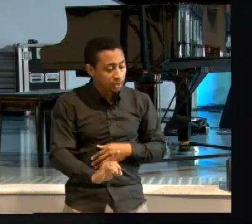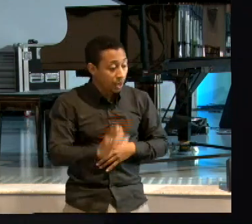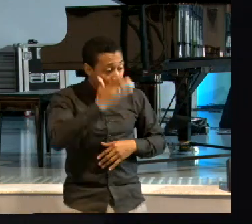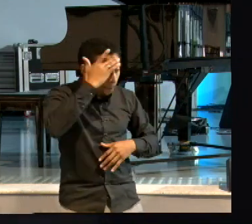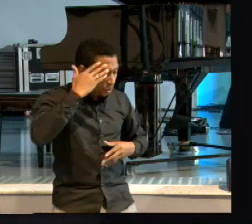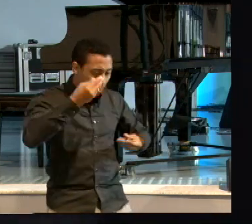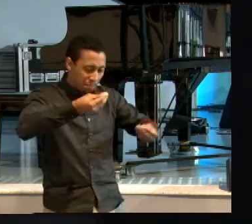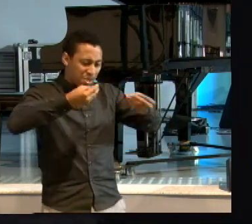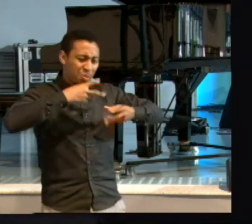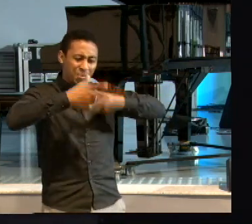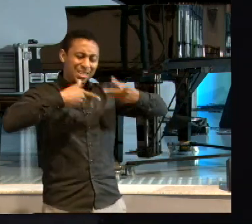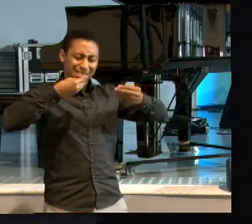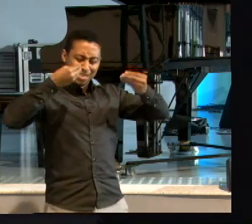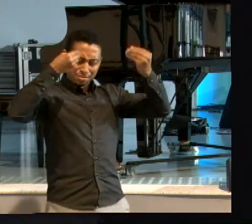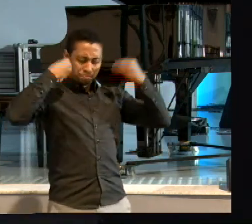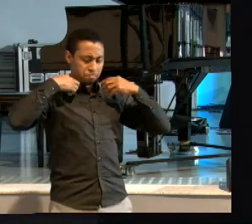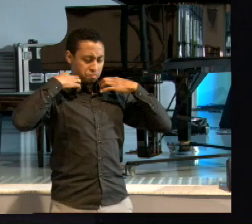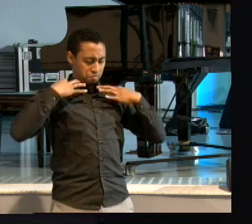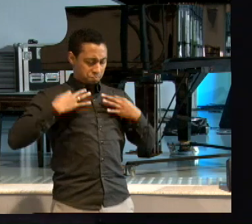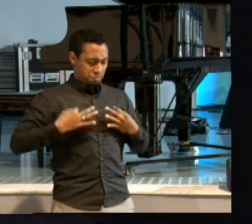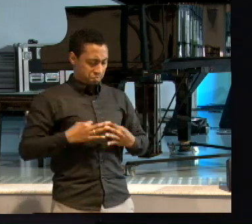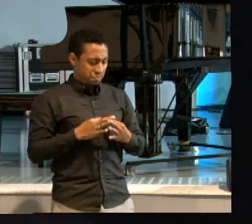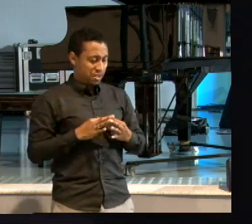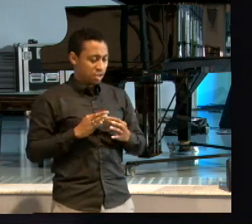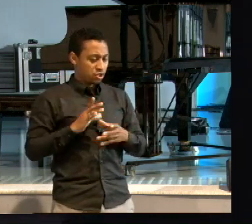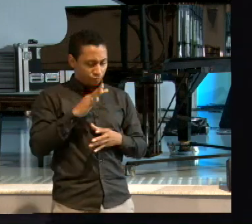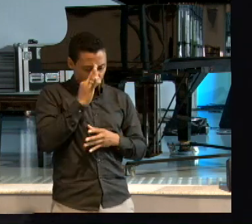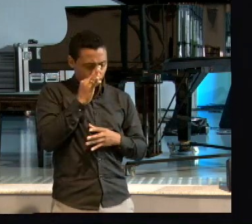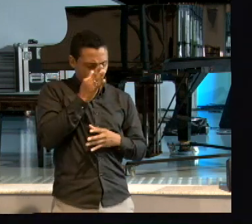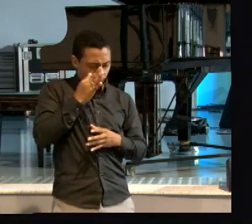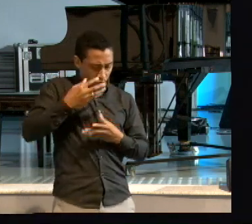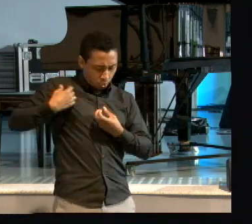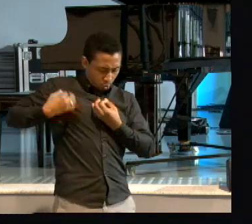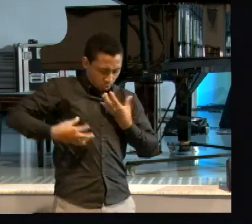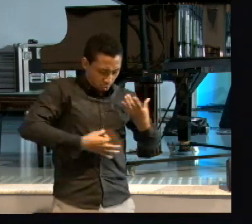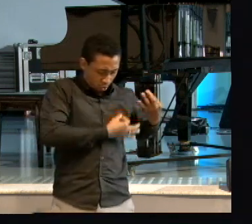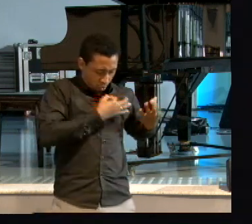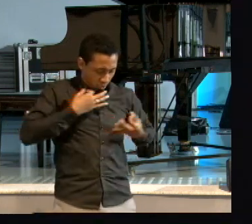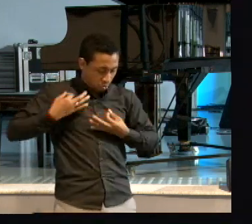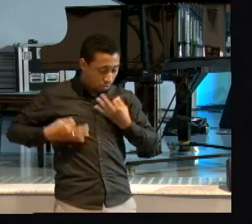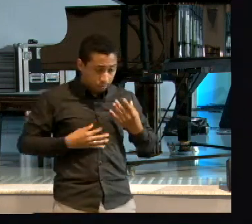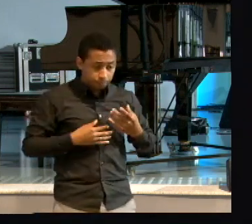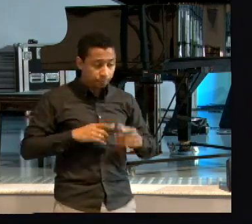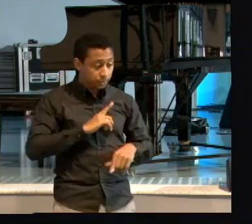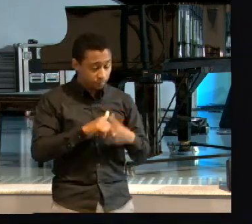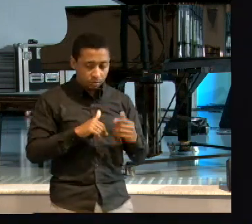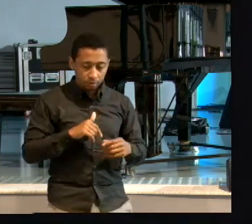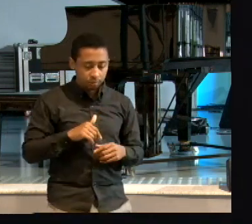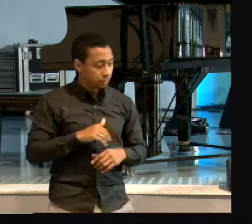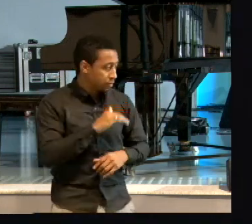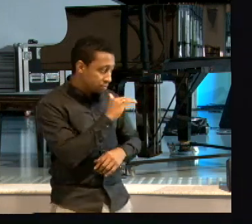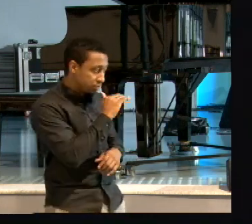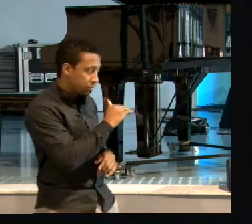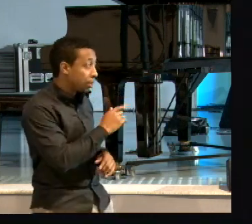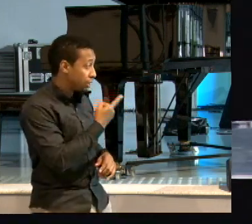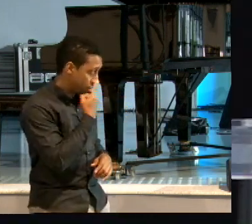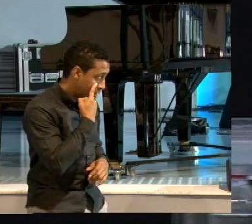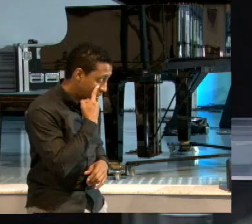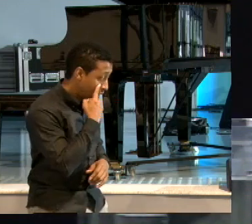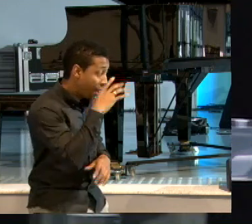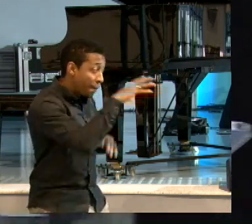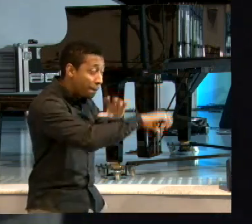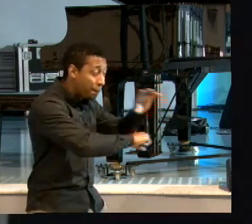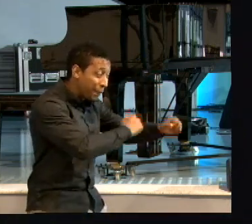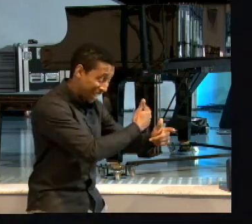colares de flores, e de repente aquele meu amigo missionário, ele olha para mim e dá o sinal, pega as coisas e vai